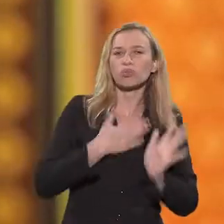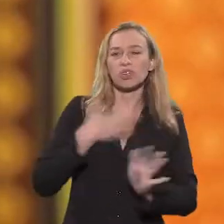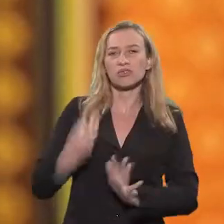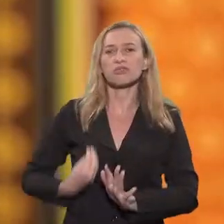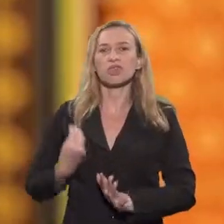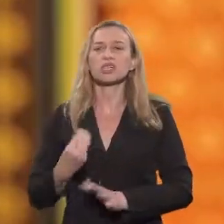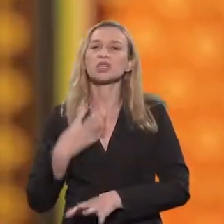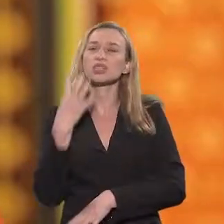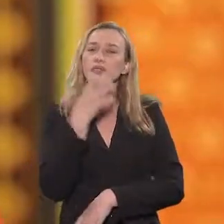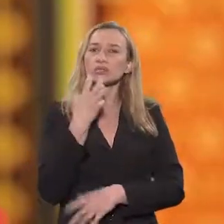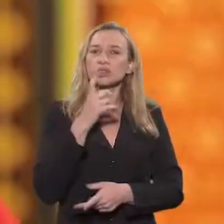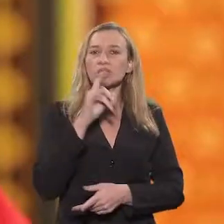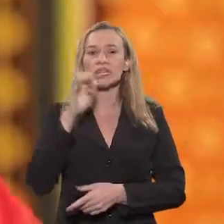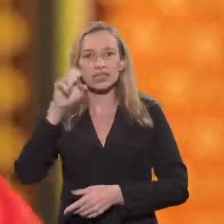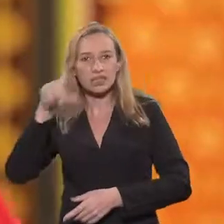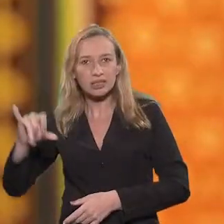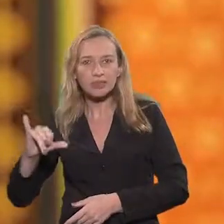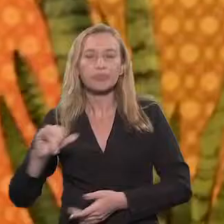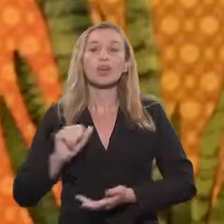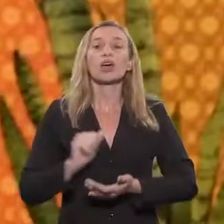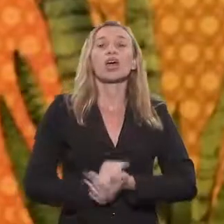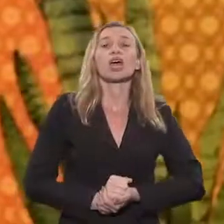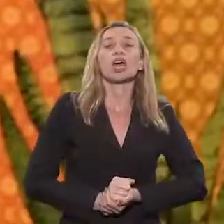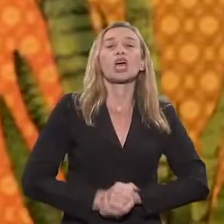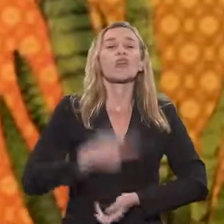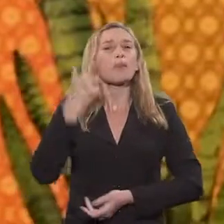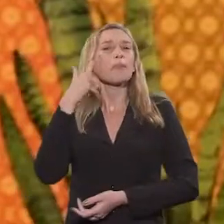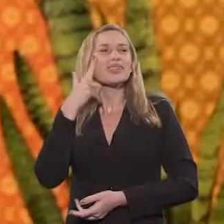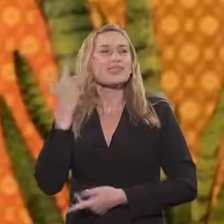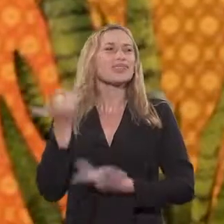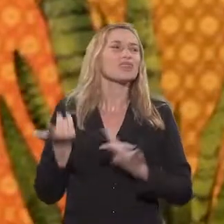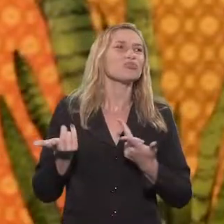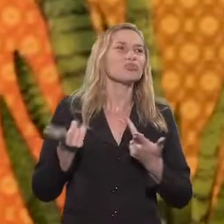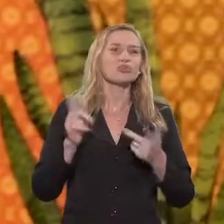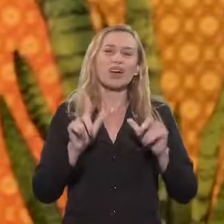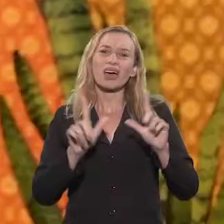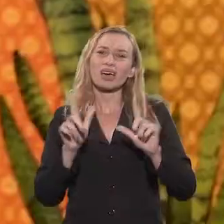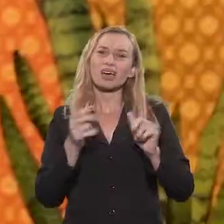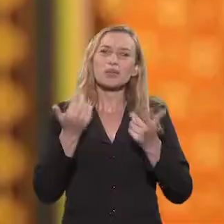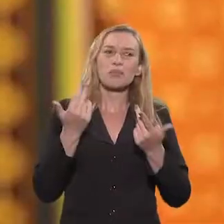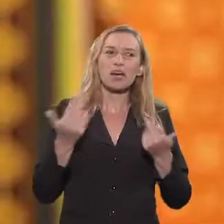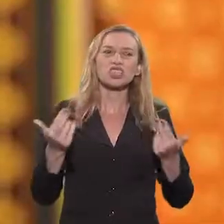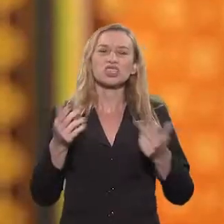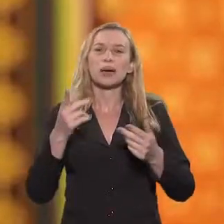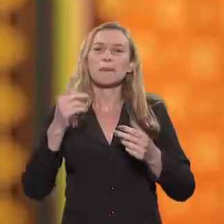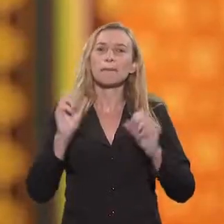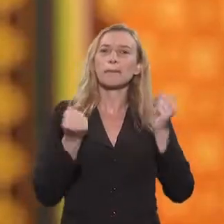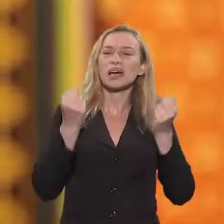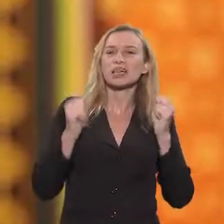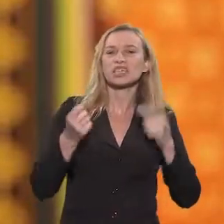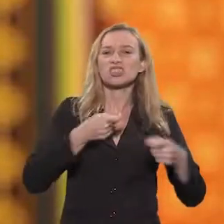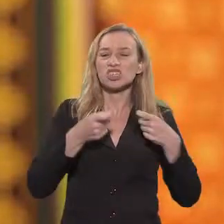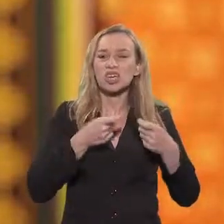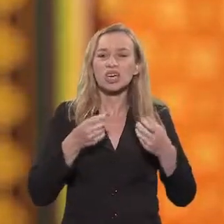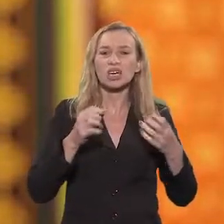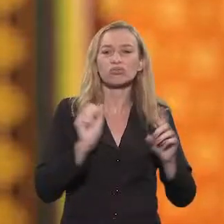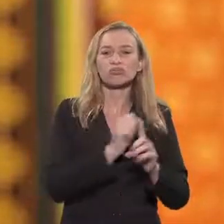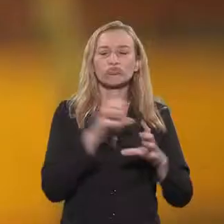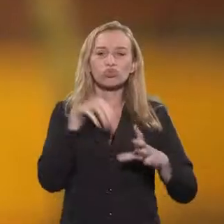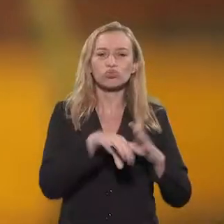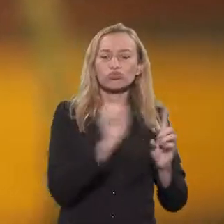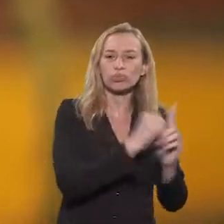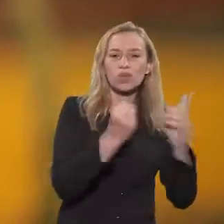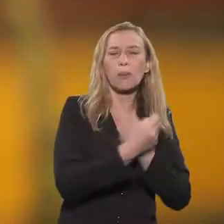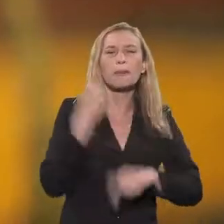muito, assim como as composições de Leci, eu fiquei pensando muito nessa imagem da máquina de guerra no campo social, né? E